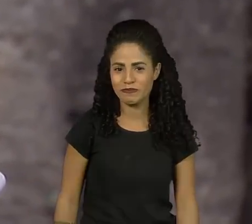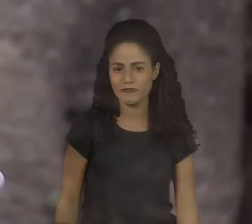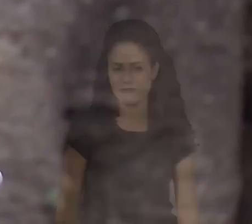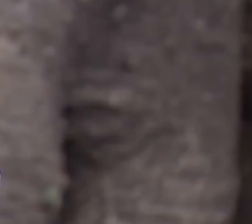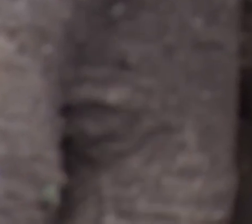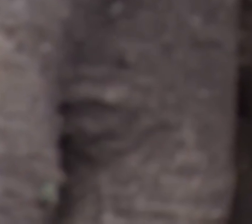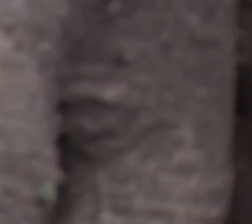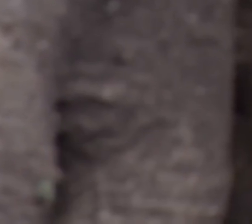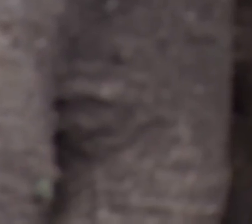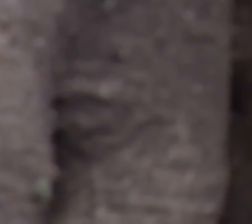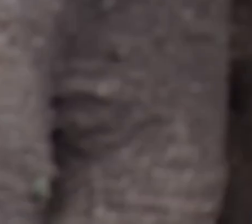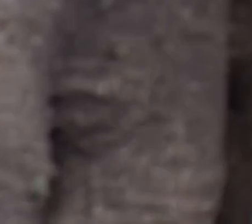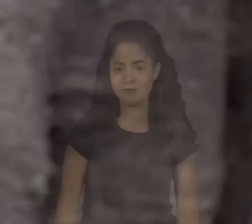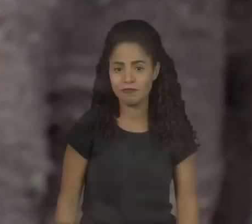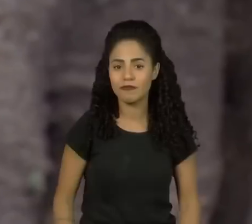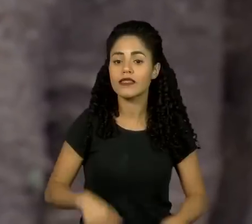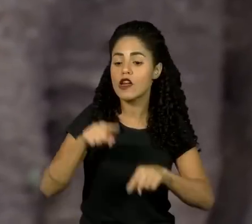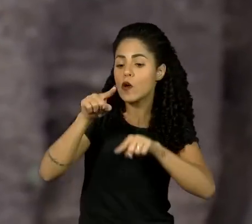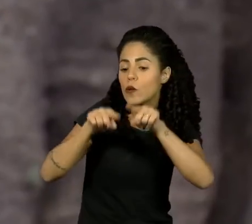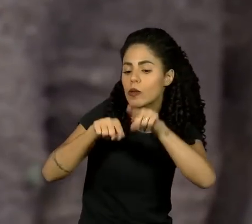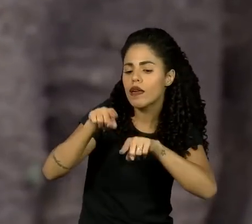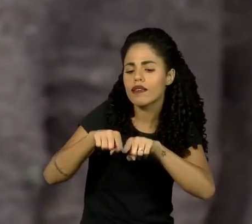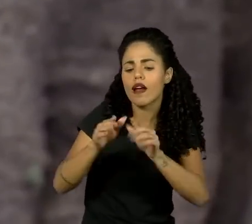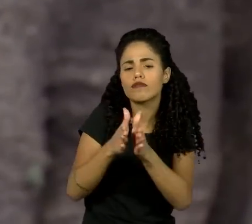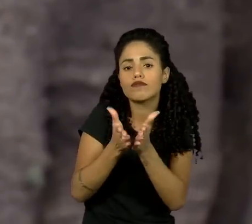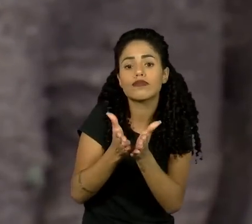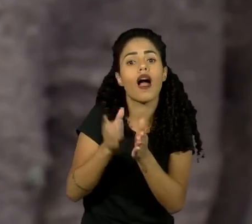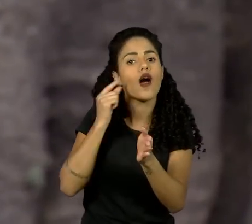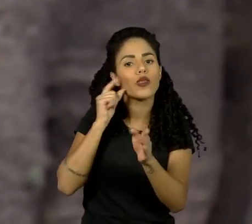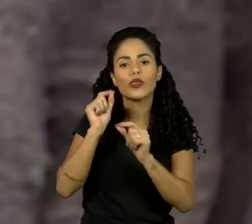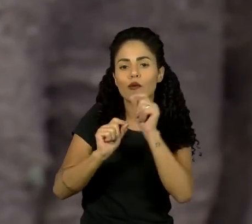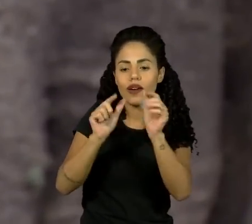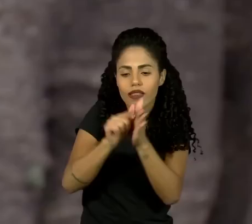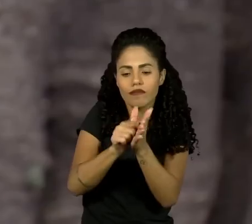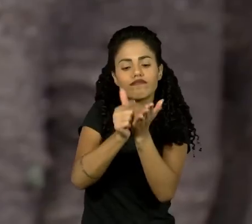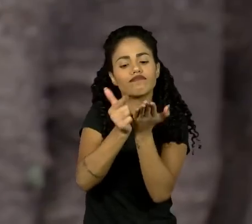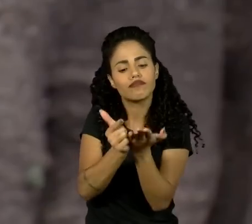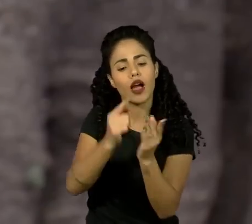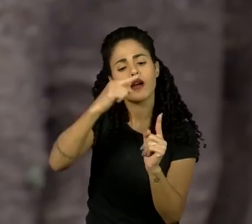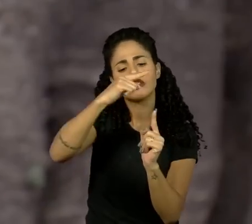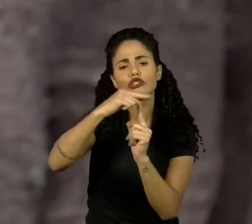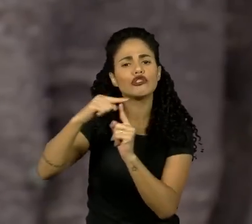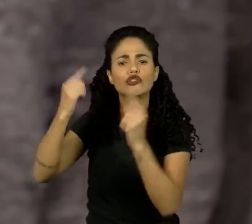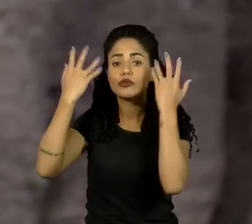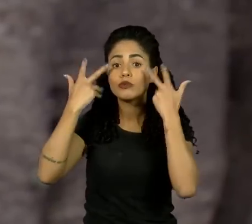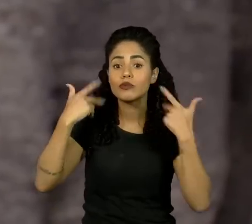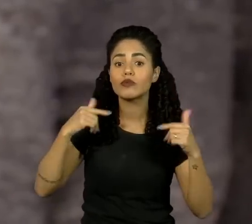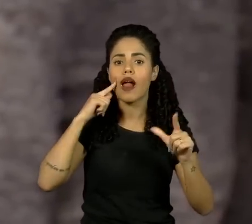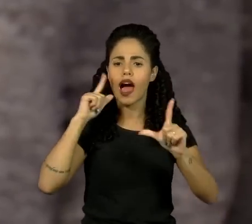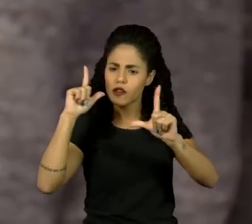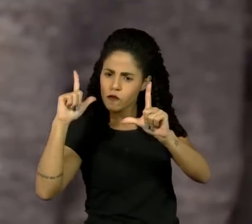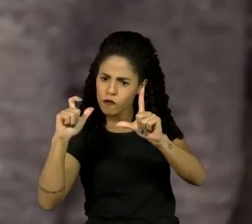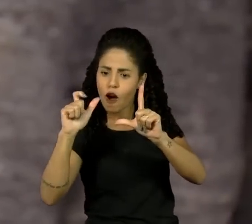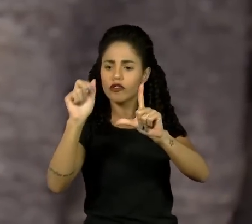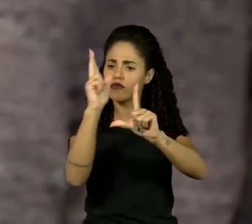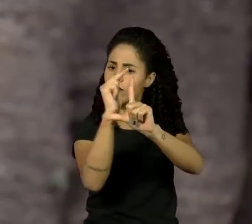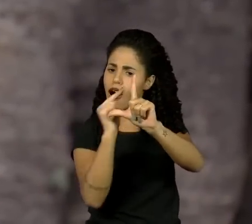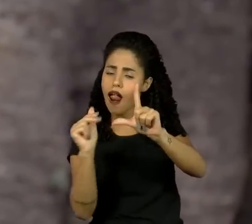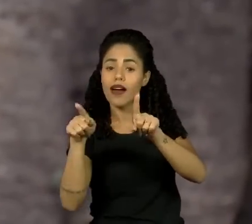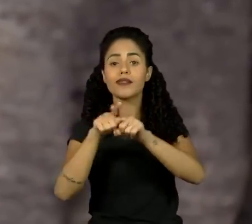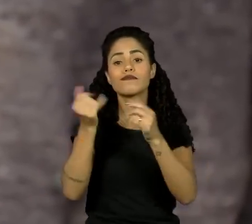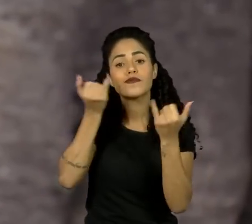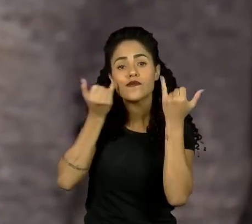O kit infantil traz ainda cartilhas para identificação das espécies, com fotos e informações que podem